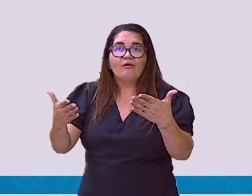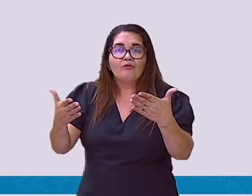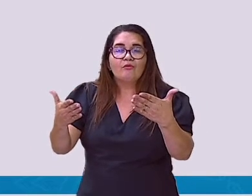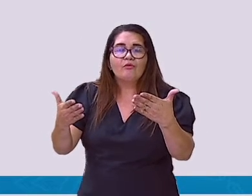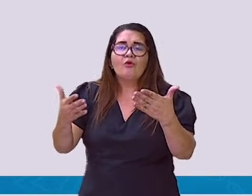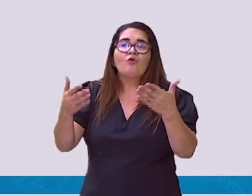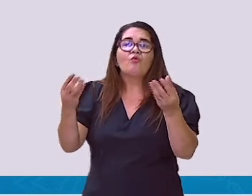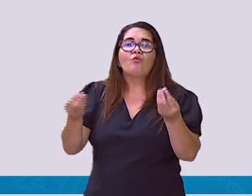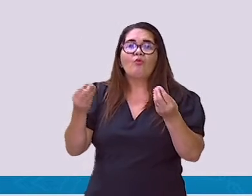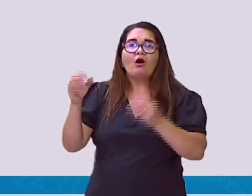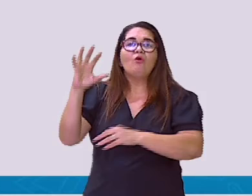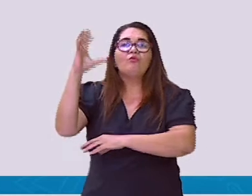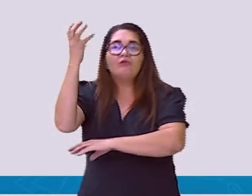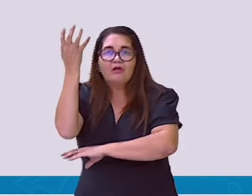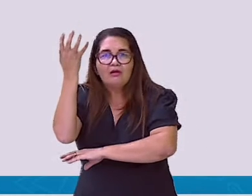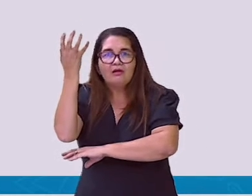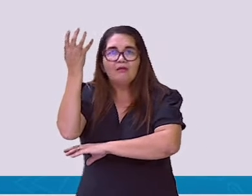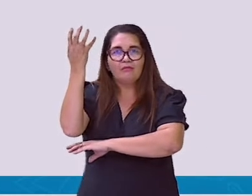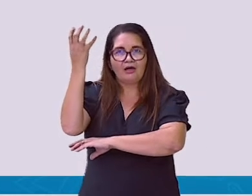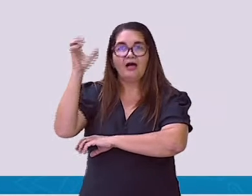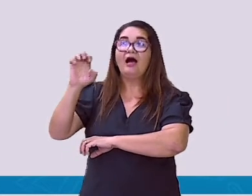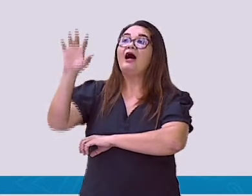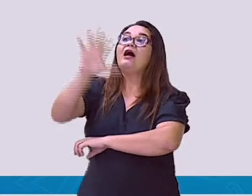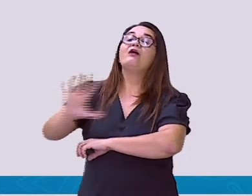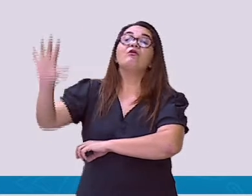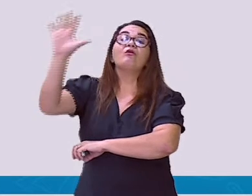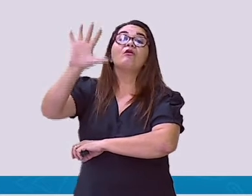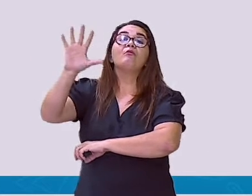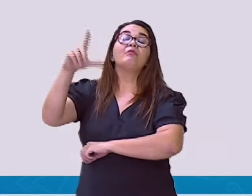climática a Europa está?